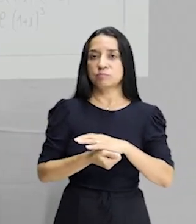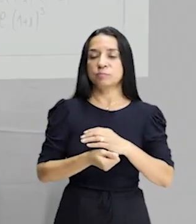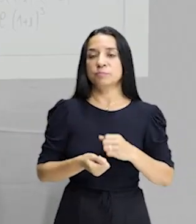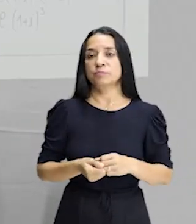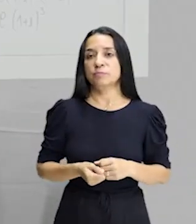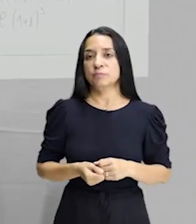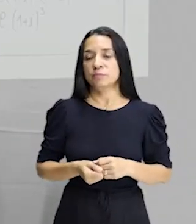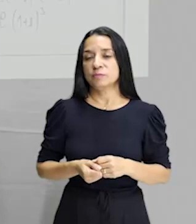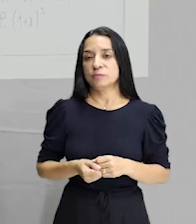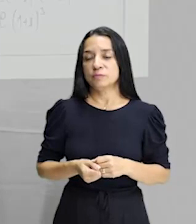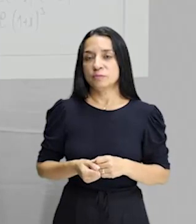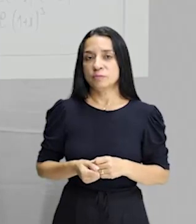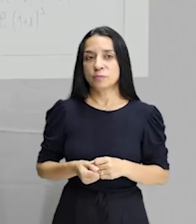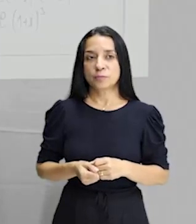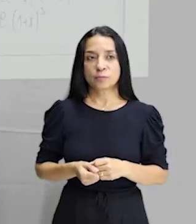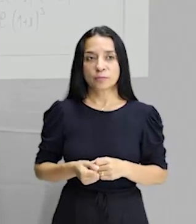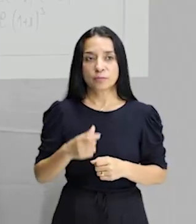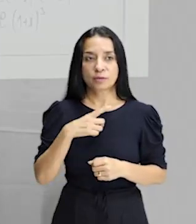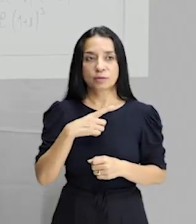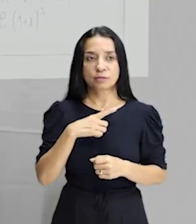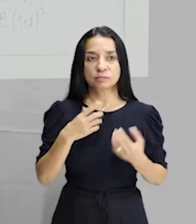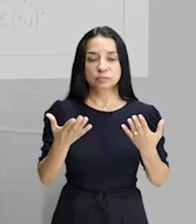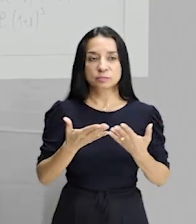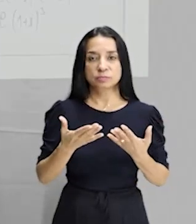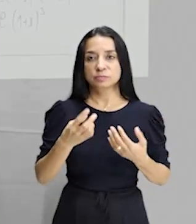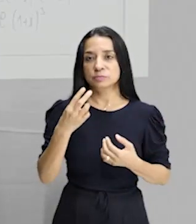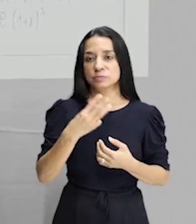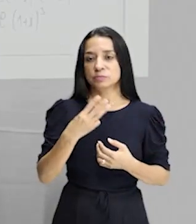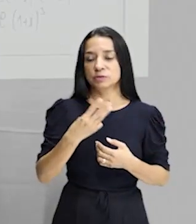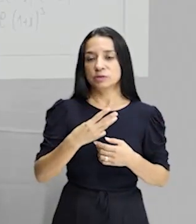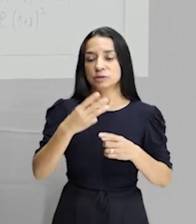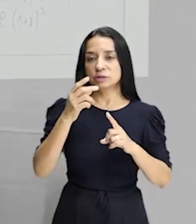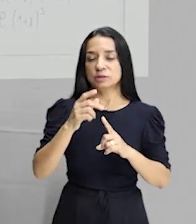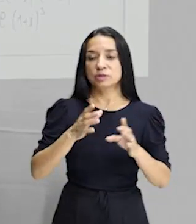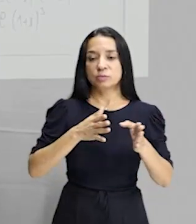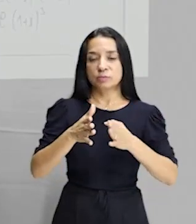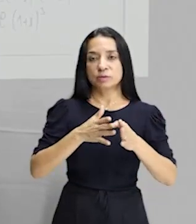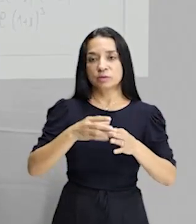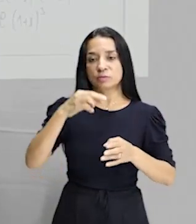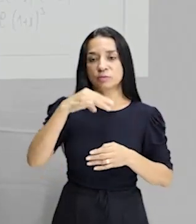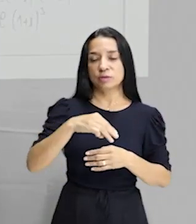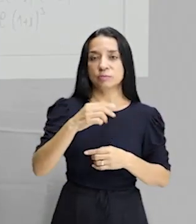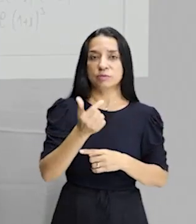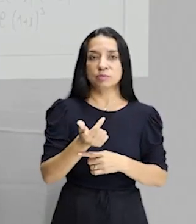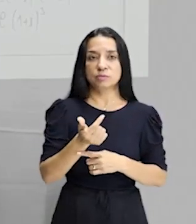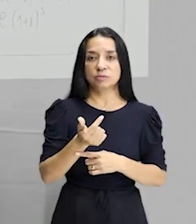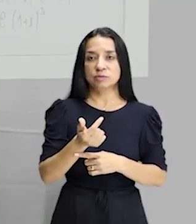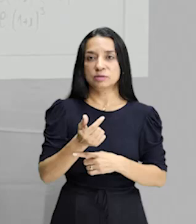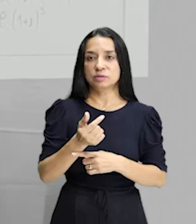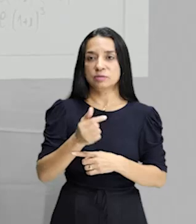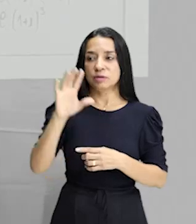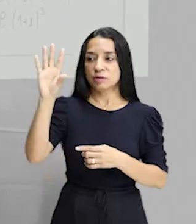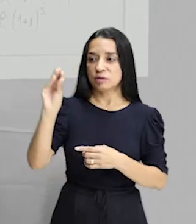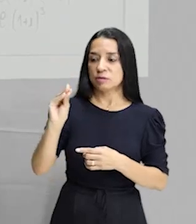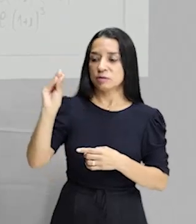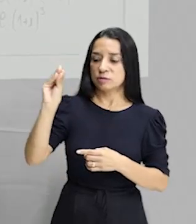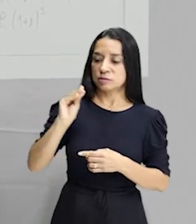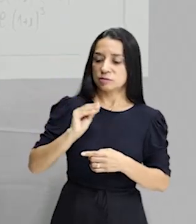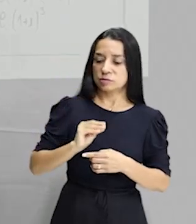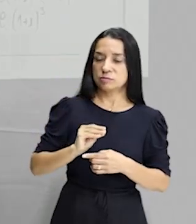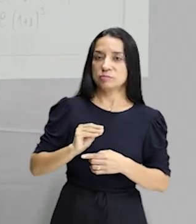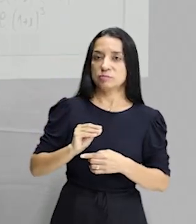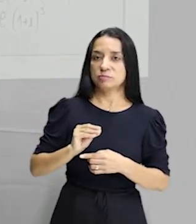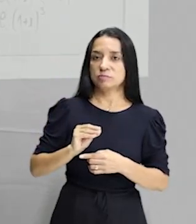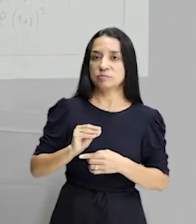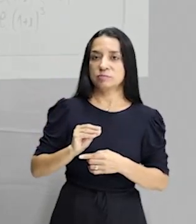só para fechar então aqui você vai ter no terceiro período um m2 que veio daqui ó então